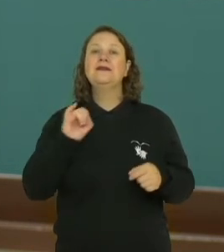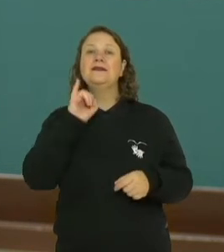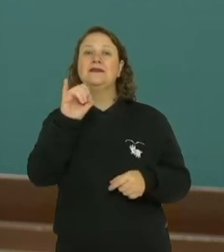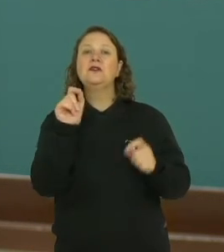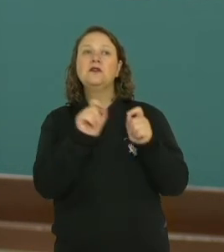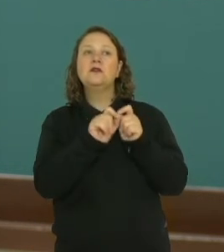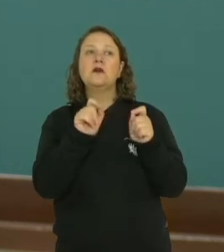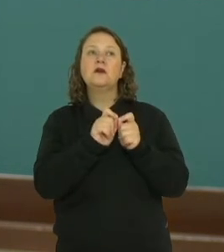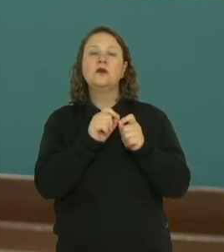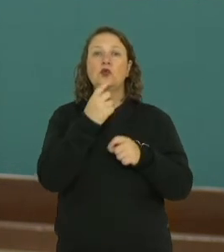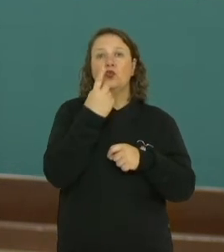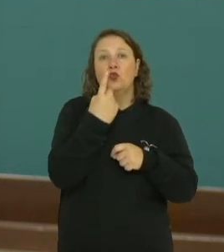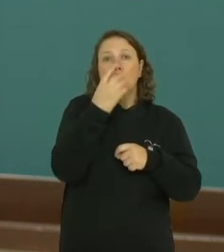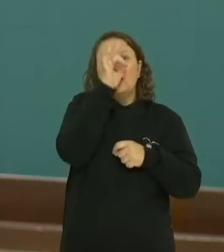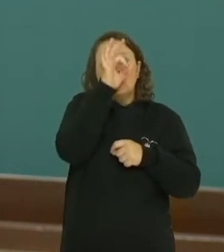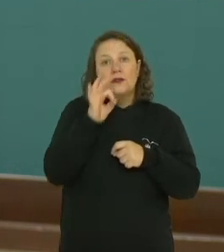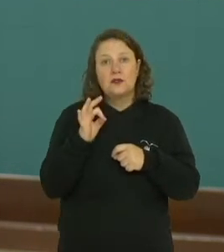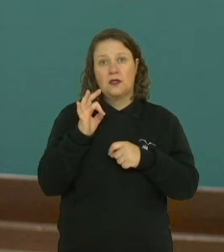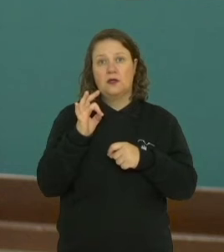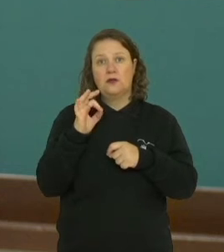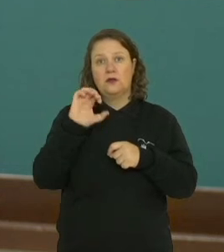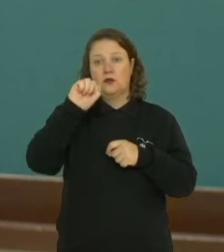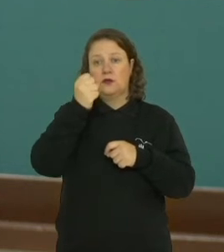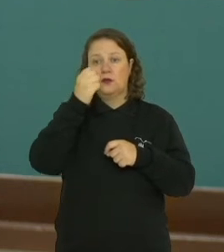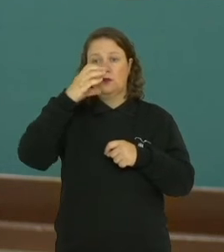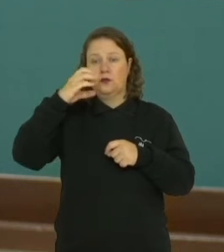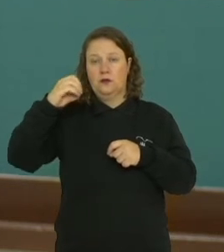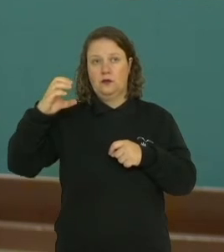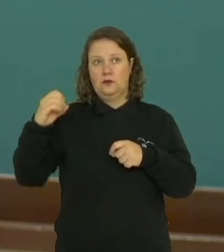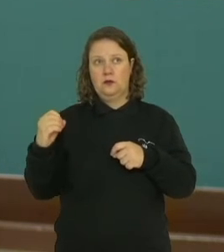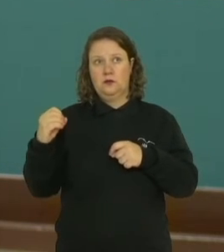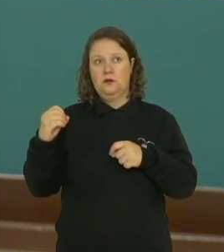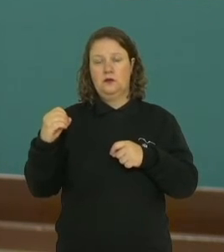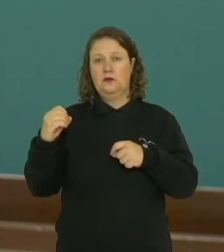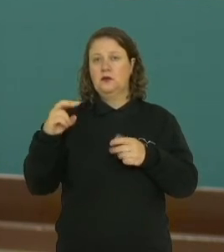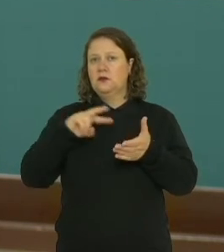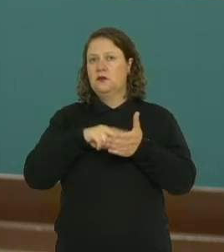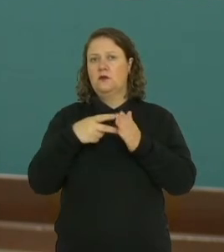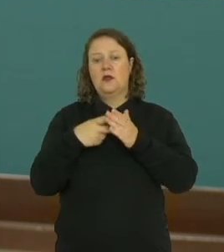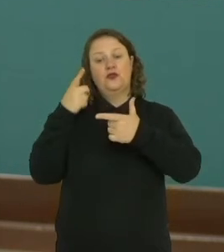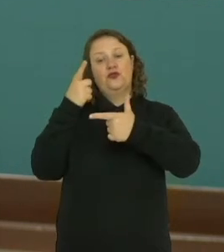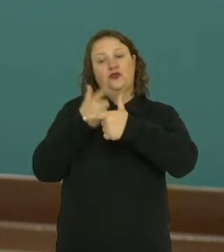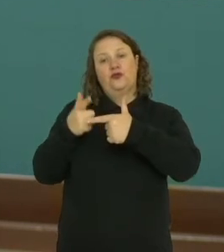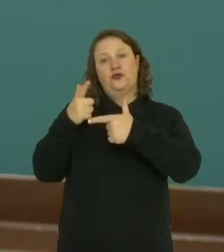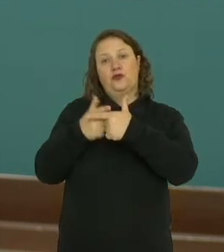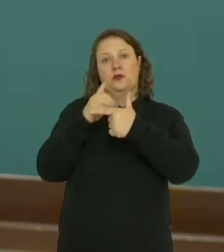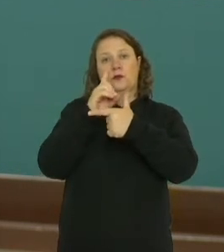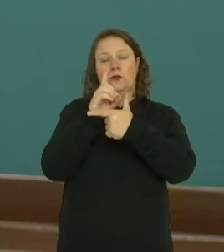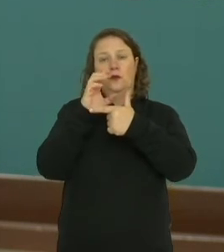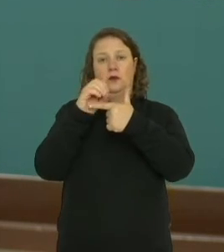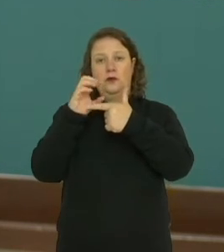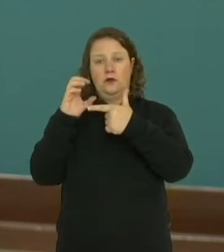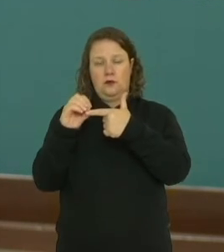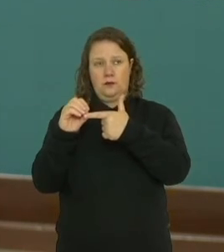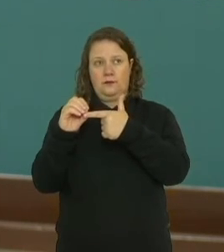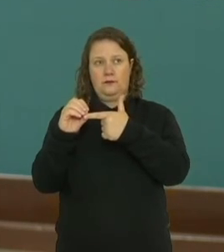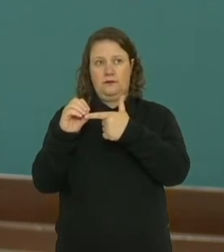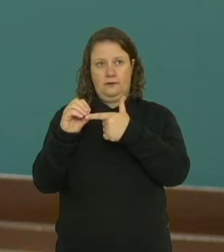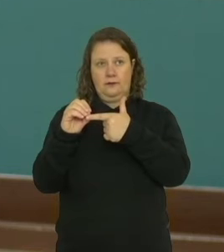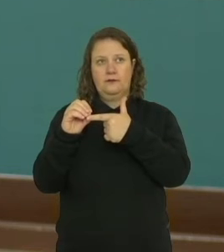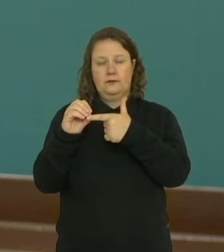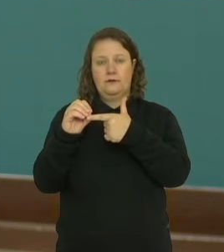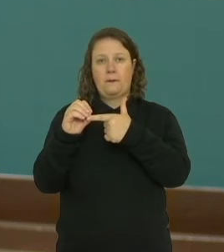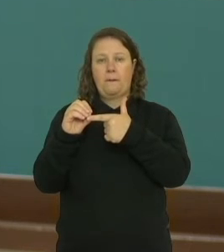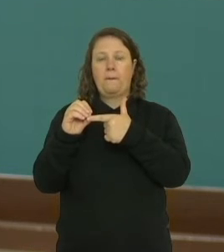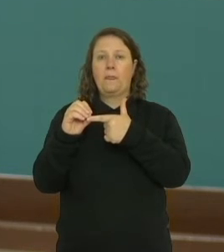esse 1% de 800, é a mesma coisa que eu dividir esse número por 100. E fazer 800 dividido